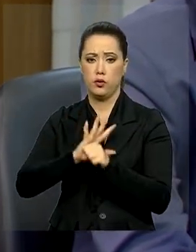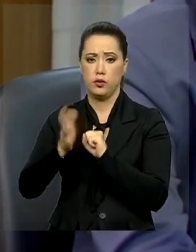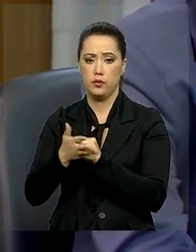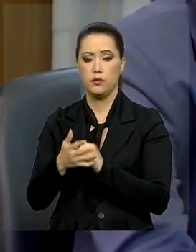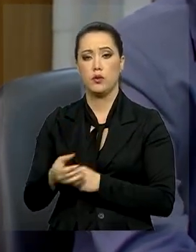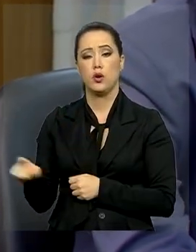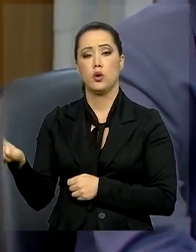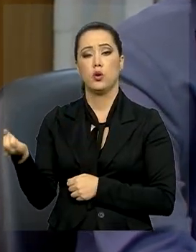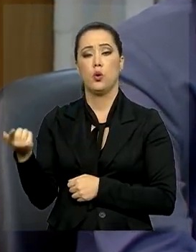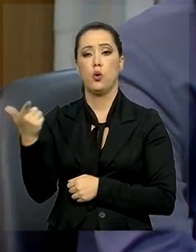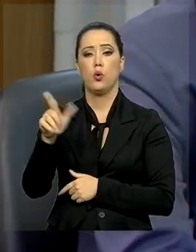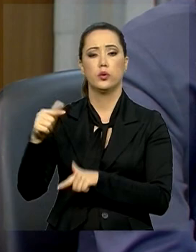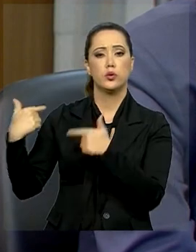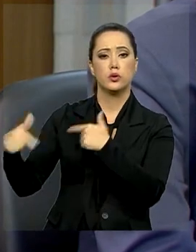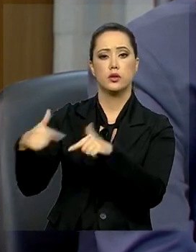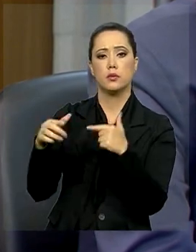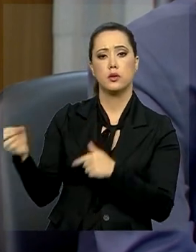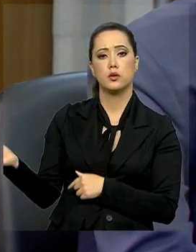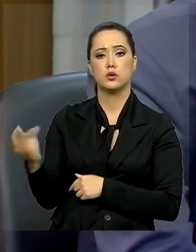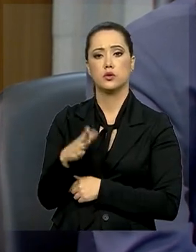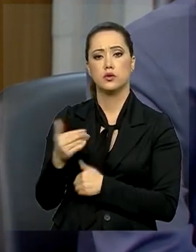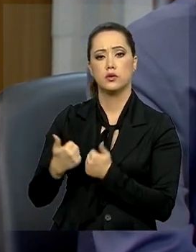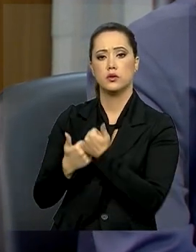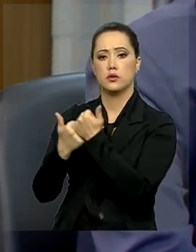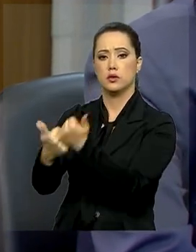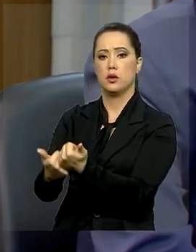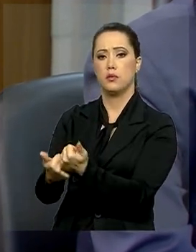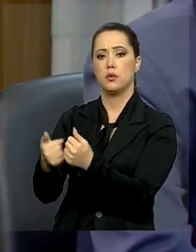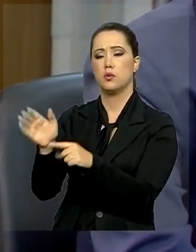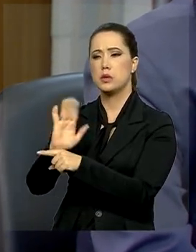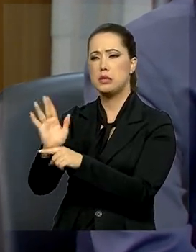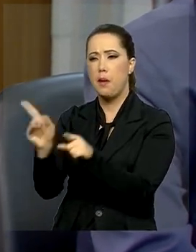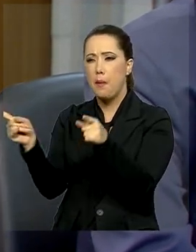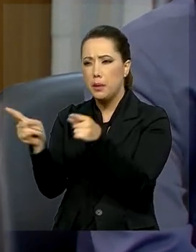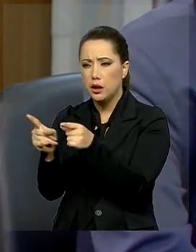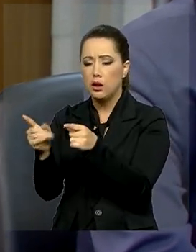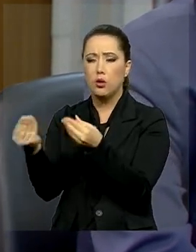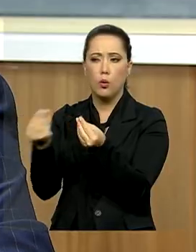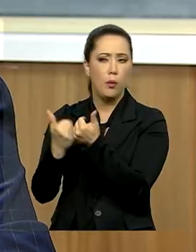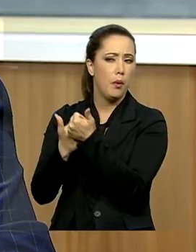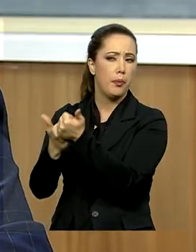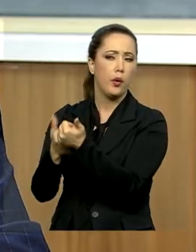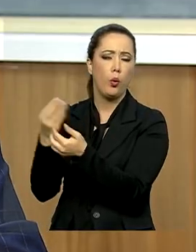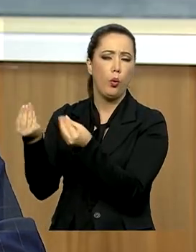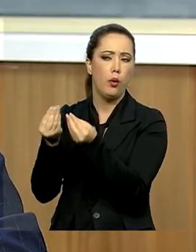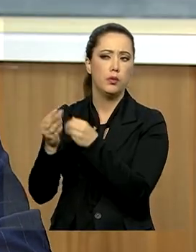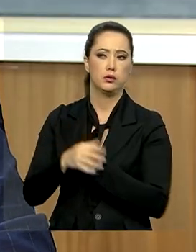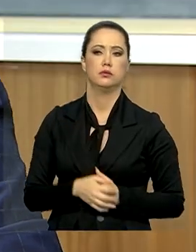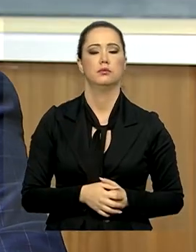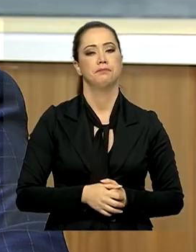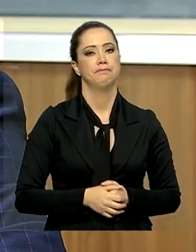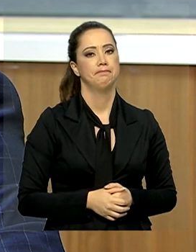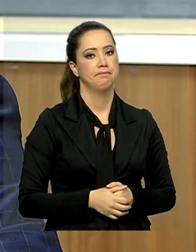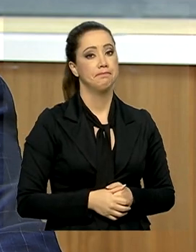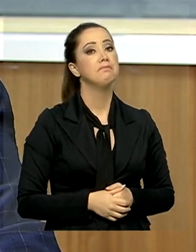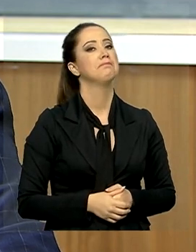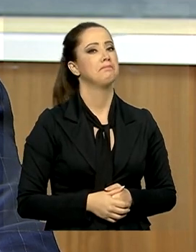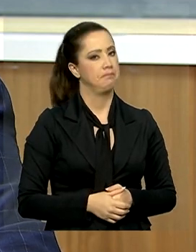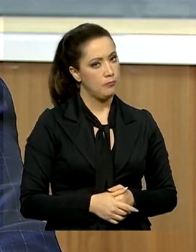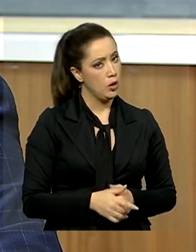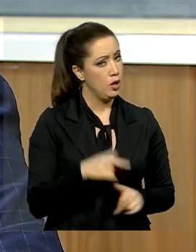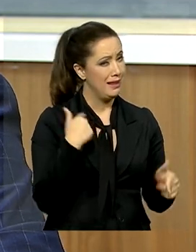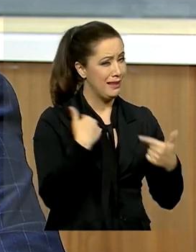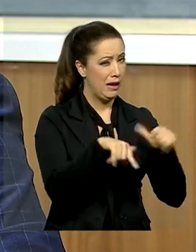outras são recentes da secretaria foi um apoio para pequenos cinemas como é que foi esse apoio a ultrassom muito importante e